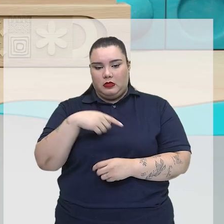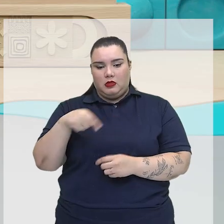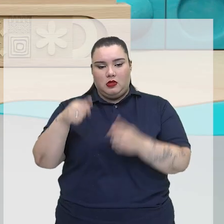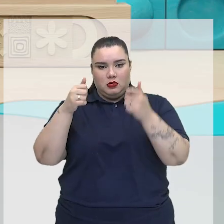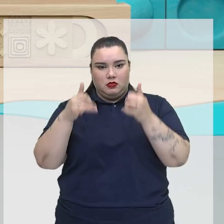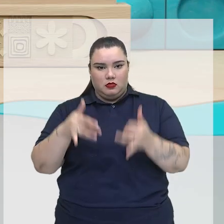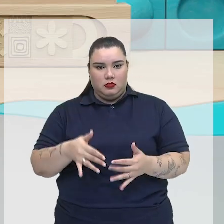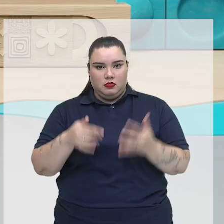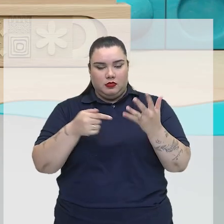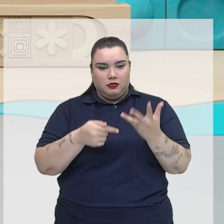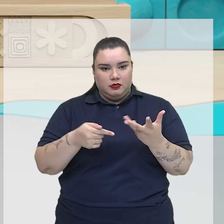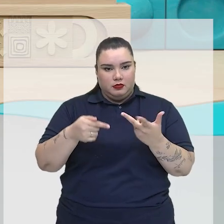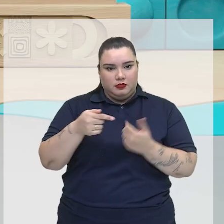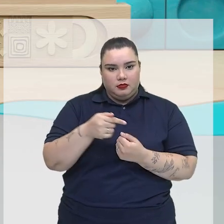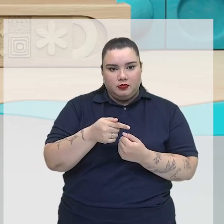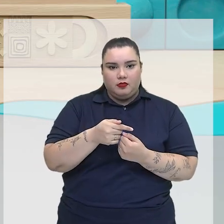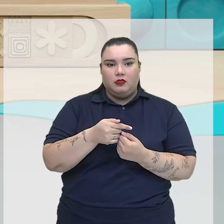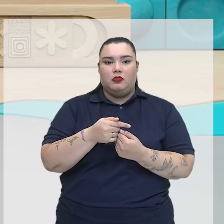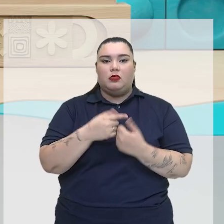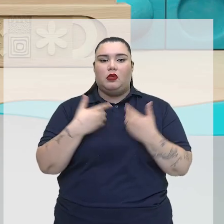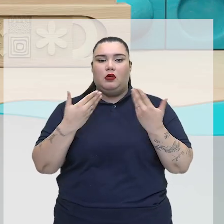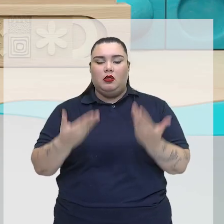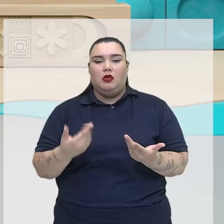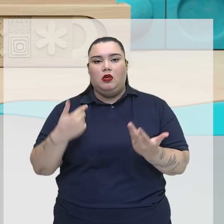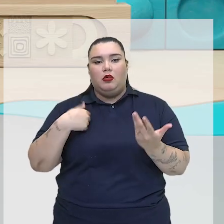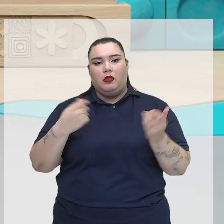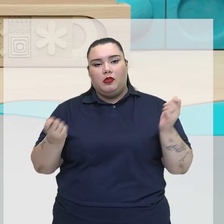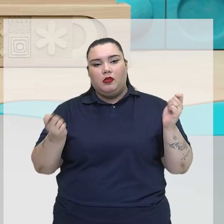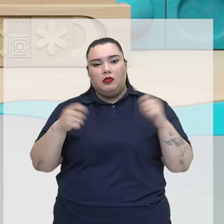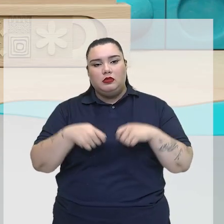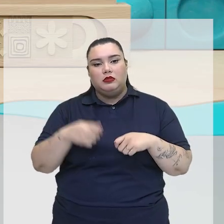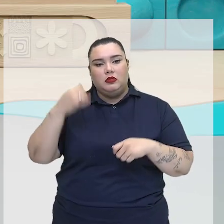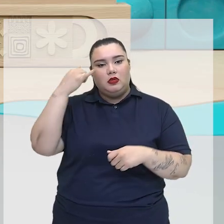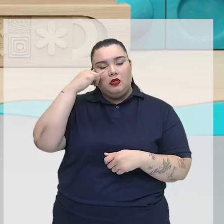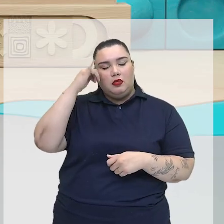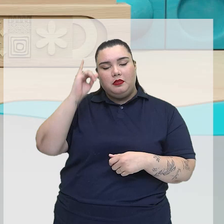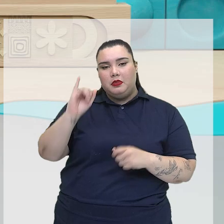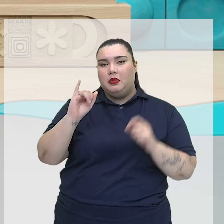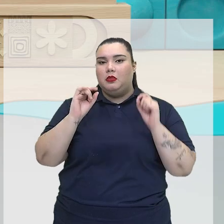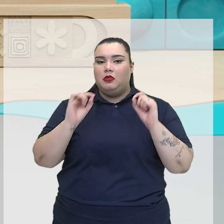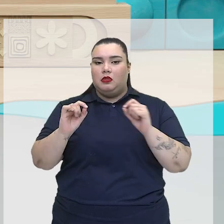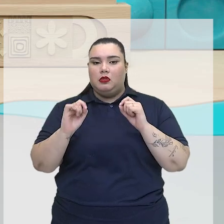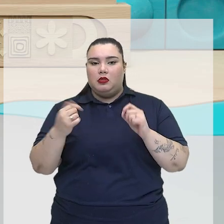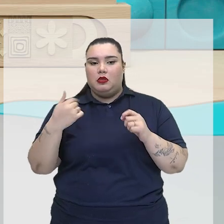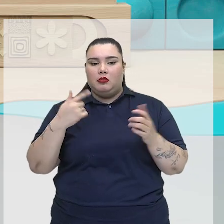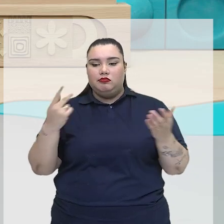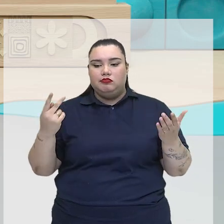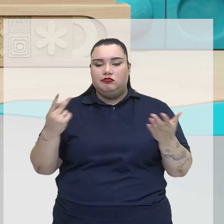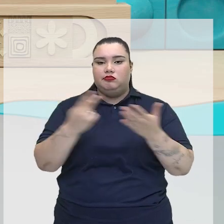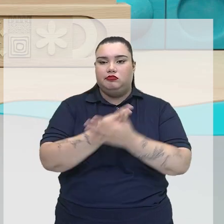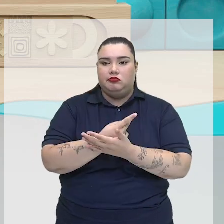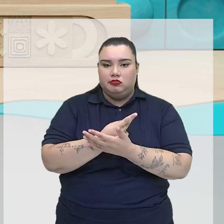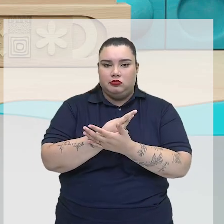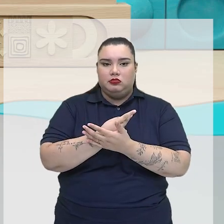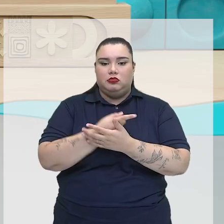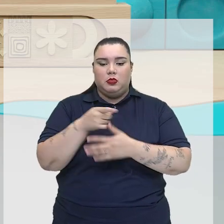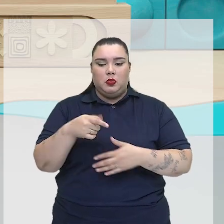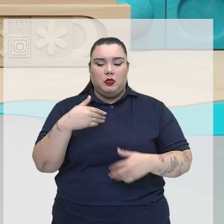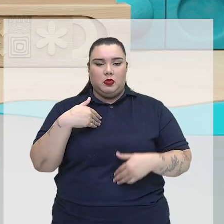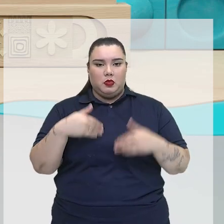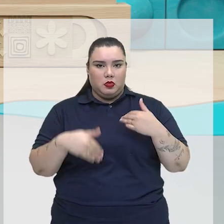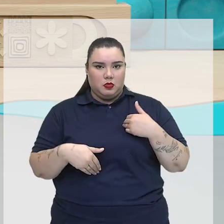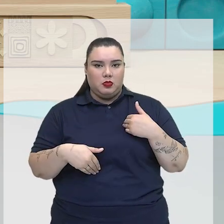que eu acabei de citar para vocês, eu consigo evitar com que eu cause danos a essa